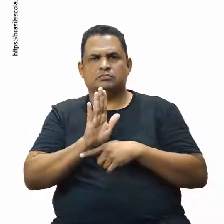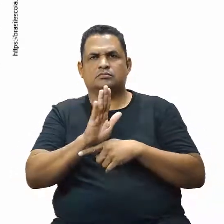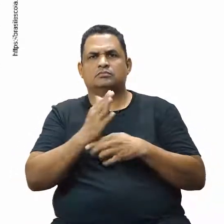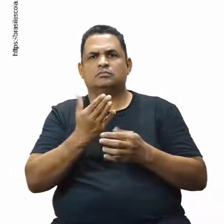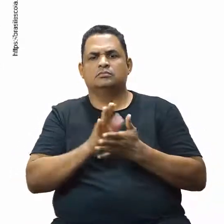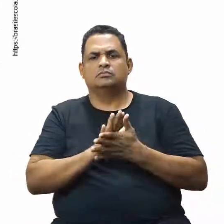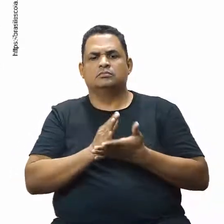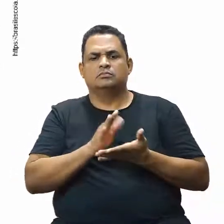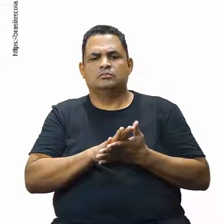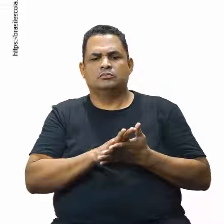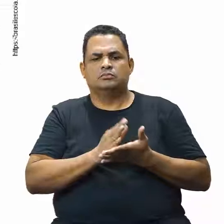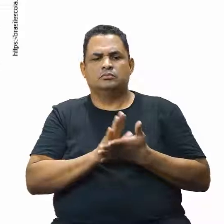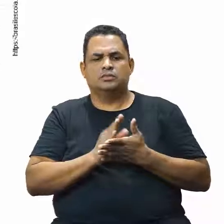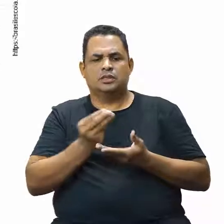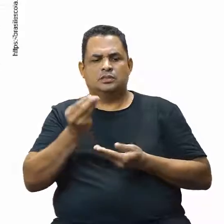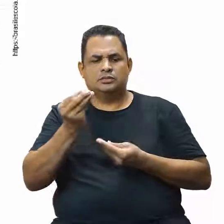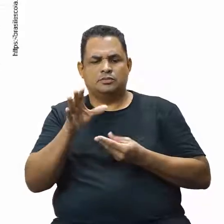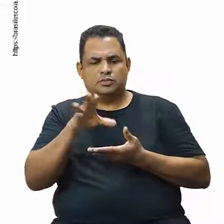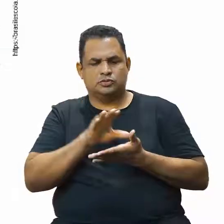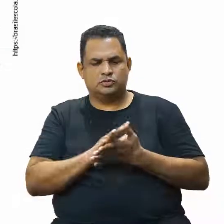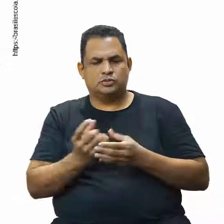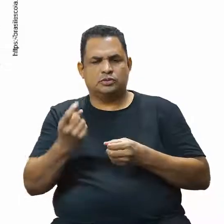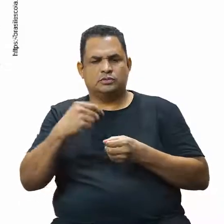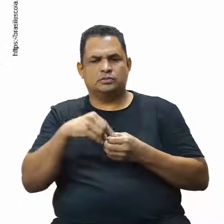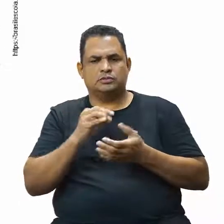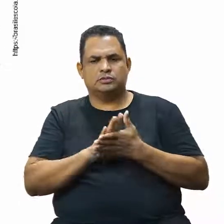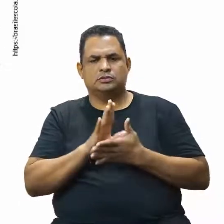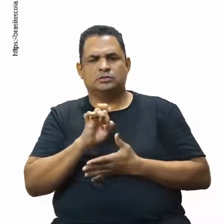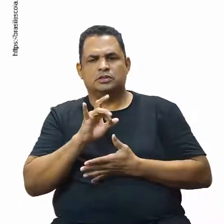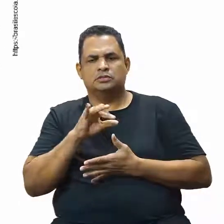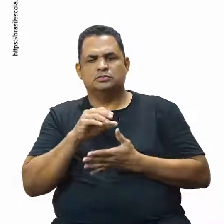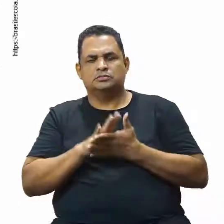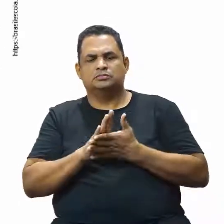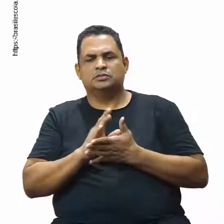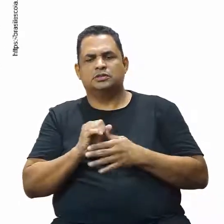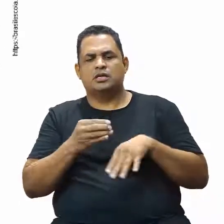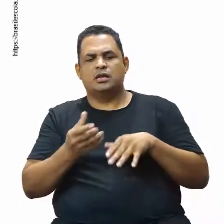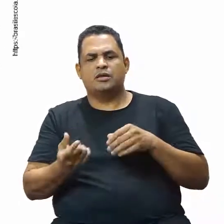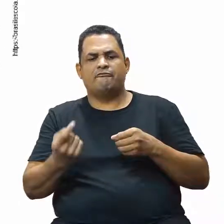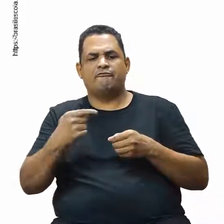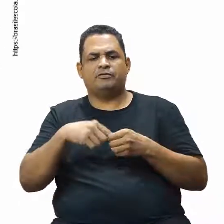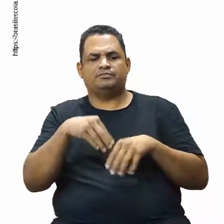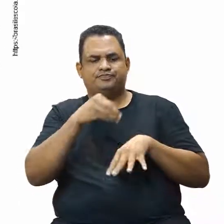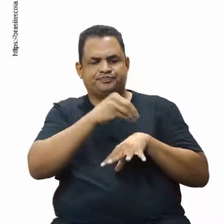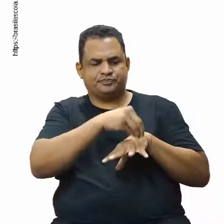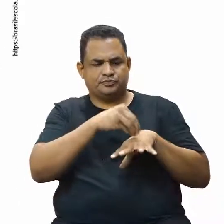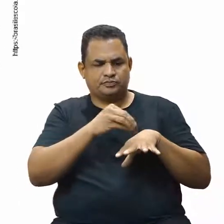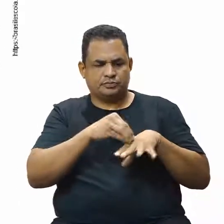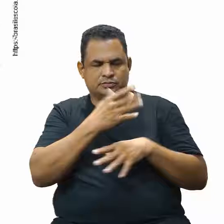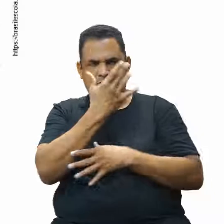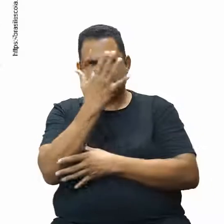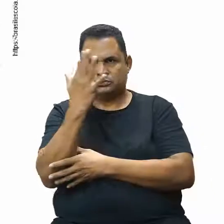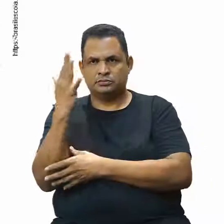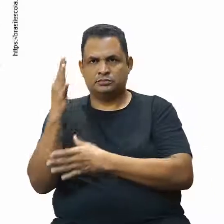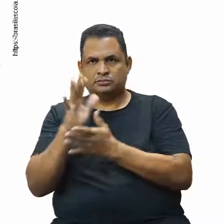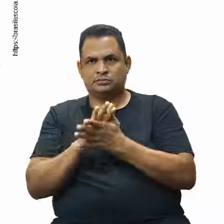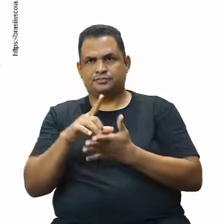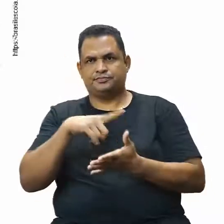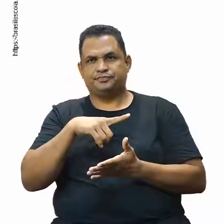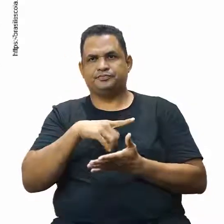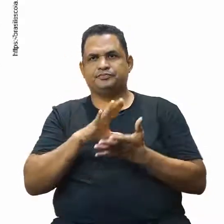a fixação do nitrogênio, devolução de sais minerais, reposição de nutrientes florestais. Então, tem uma